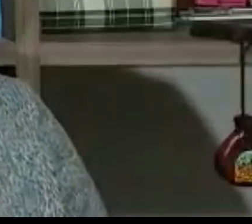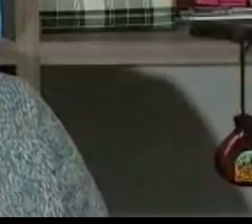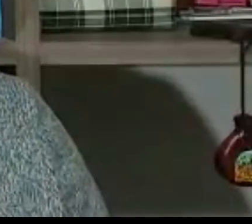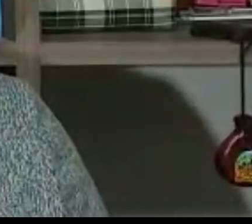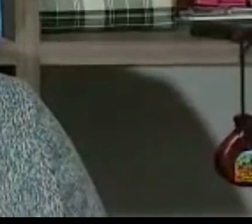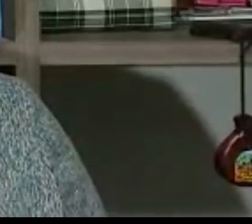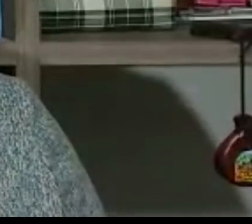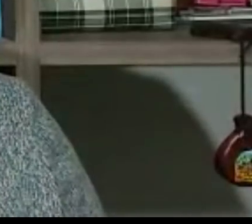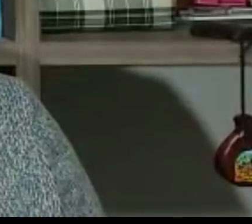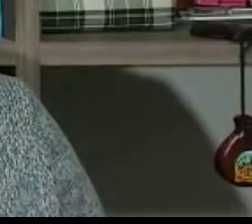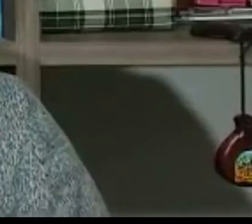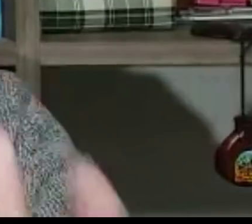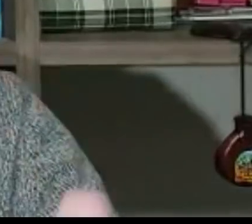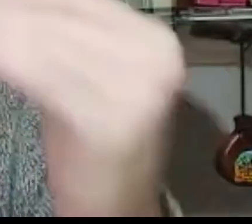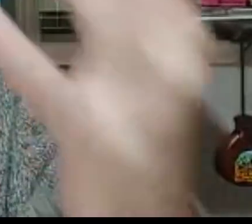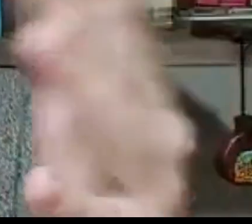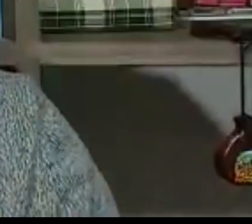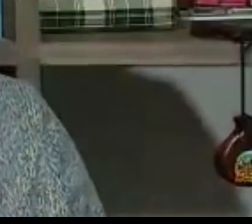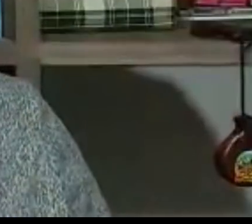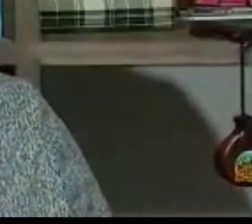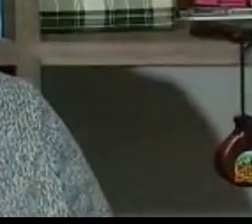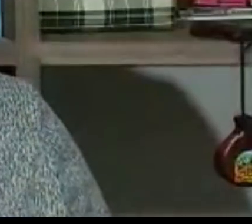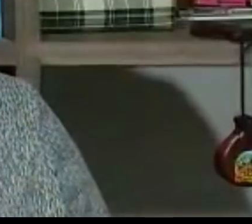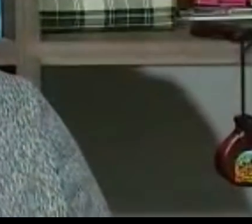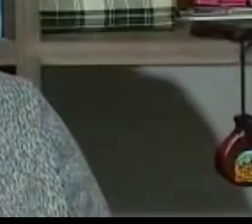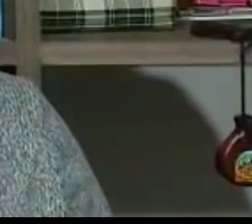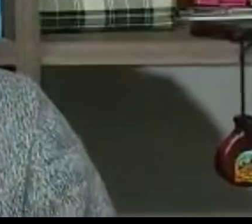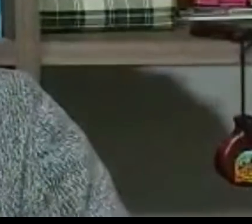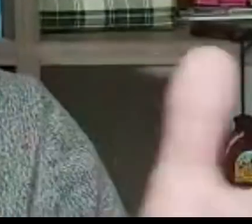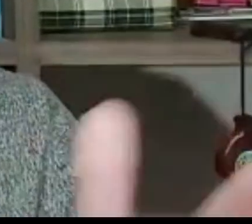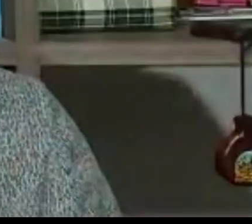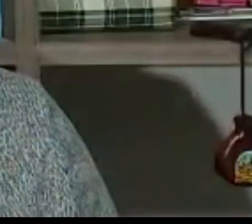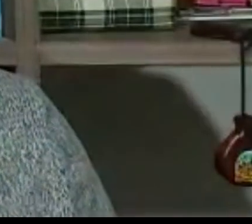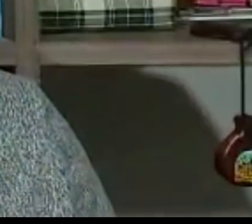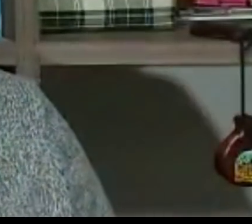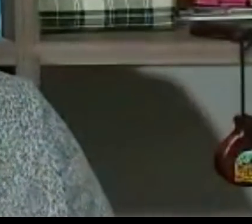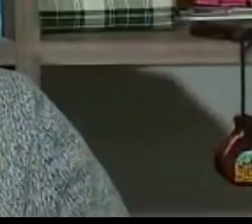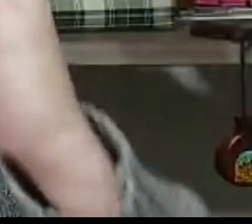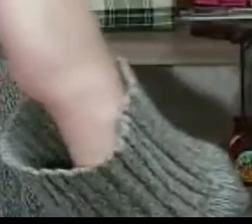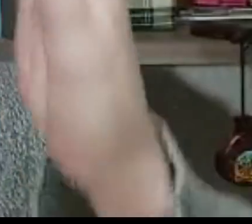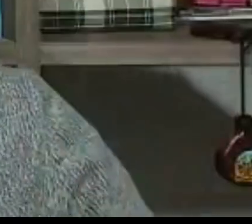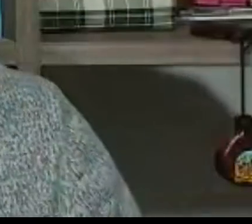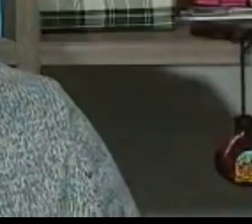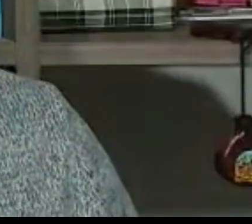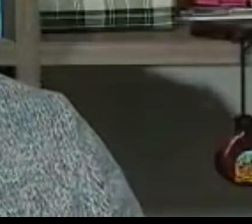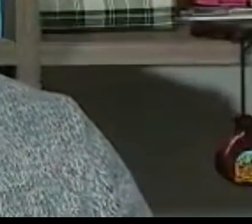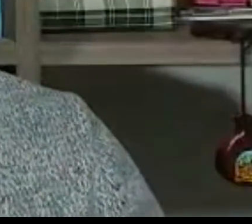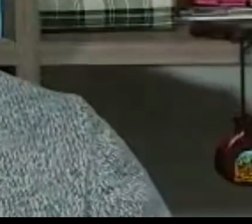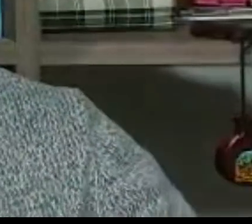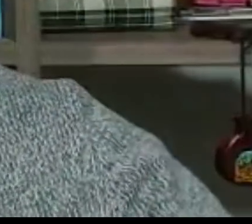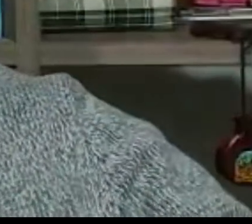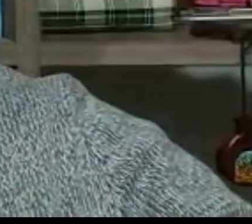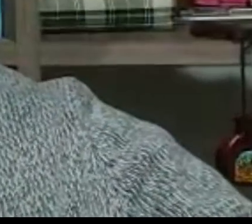Gabriel Machado e apreciem e em breve a gente está cantando presencialmente. Espero cantar com todos vocês. Um abraço e até